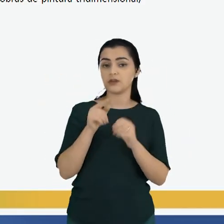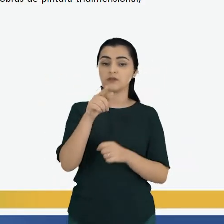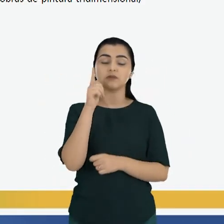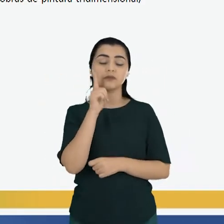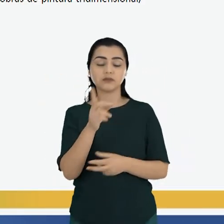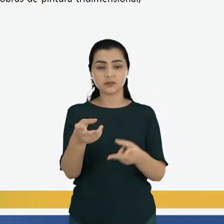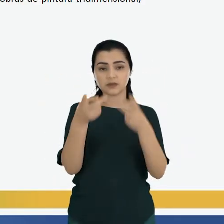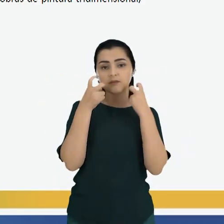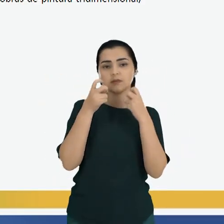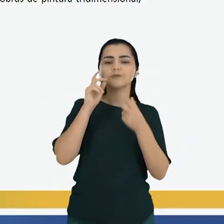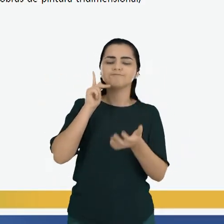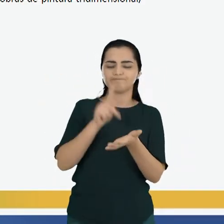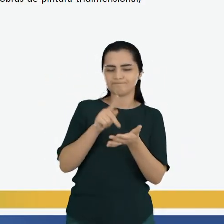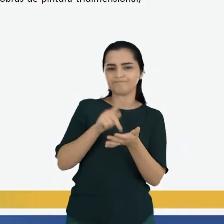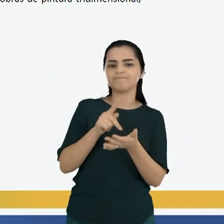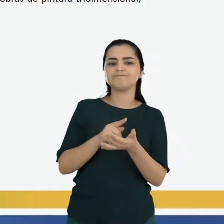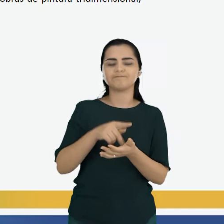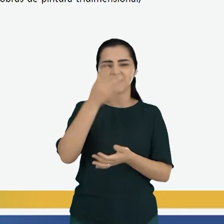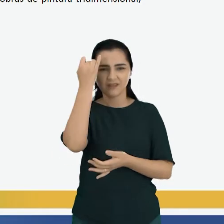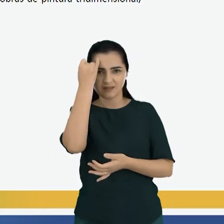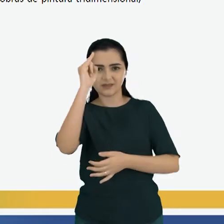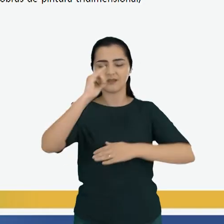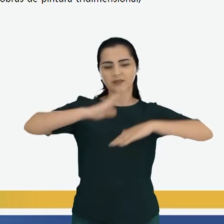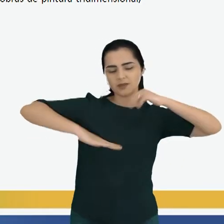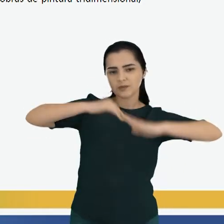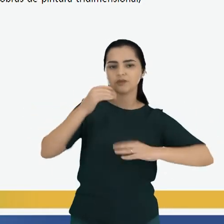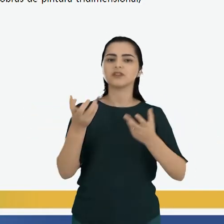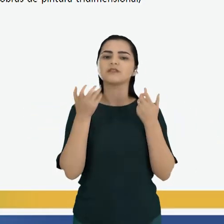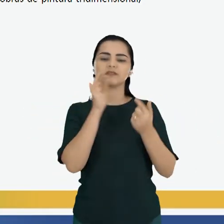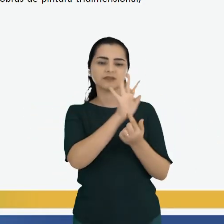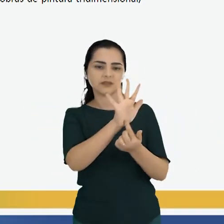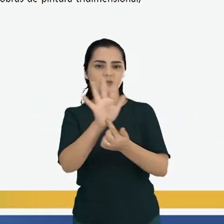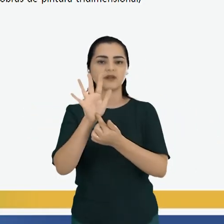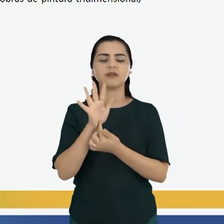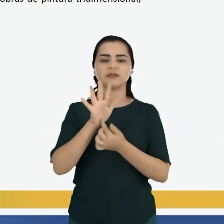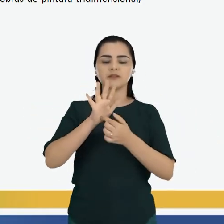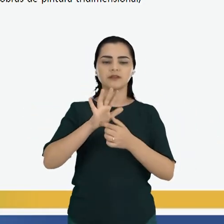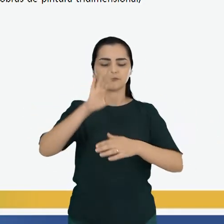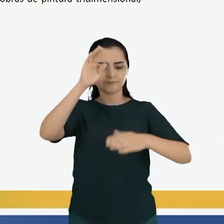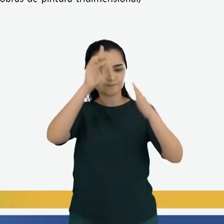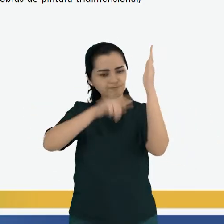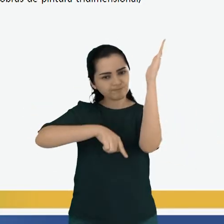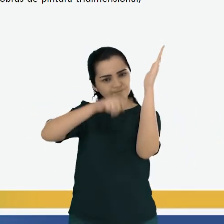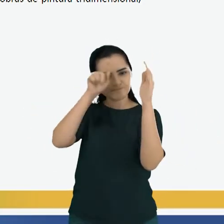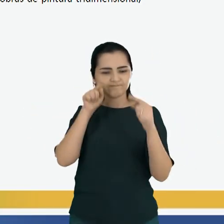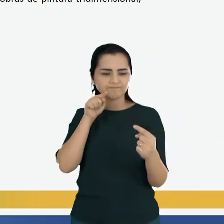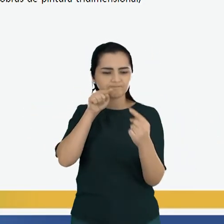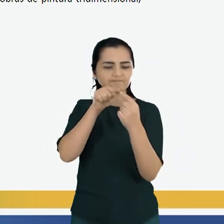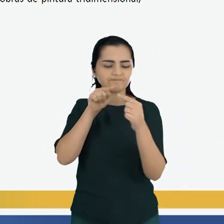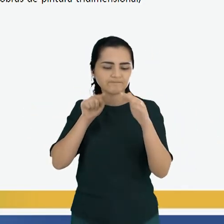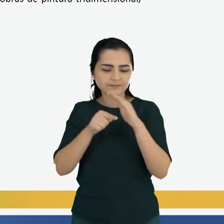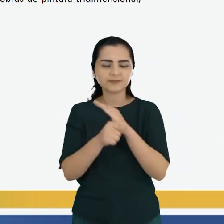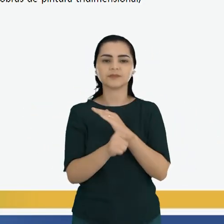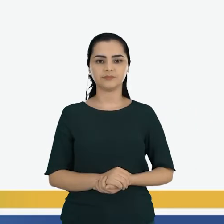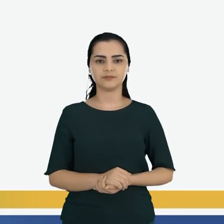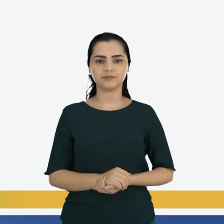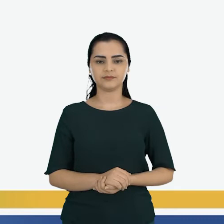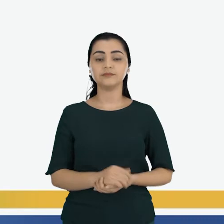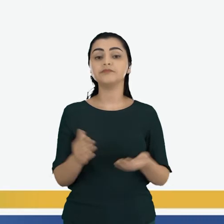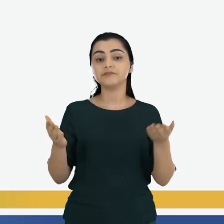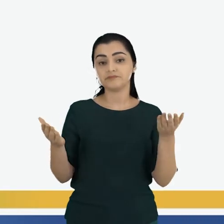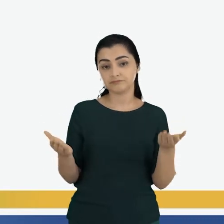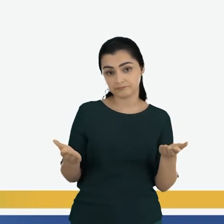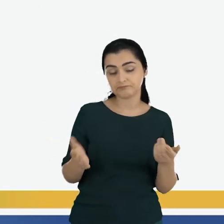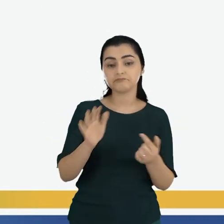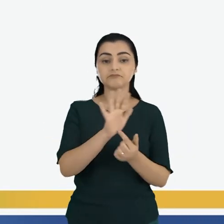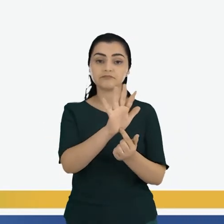realmente esse efeito que o artista plástico quis dar, tanto de volume, né, como de tridimensão. E eu